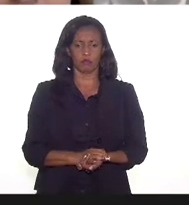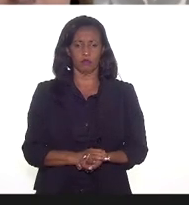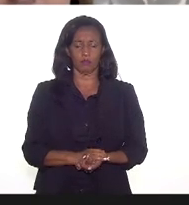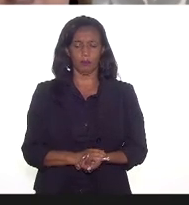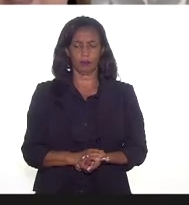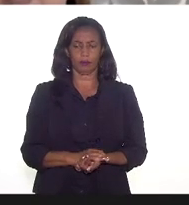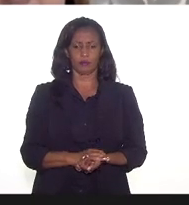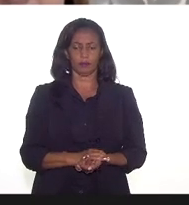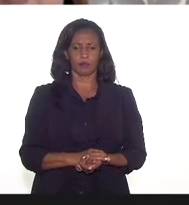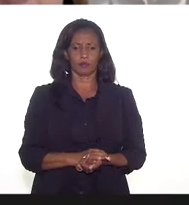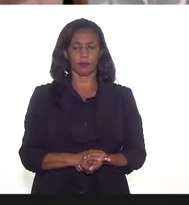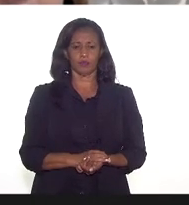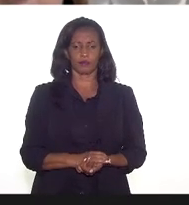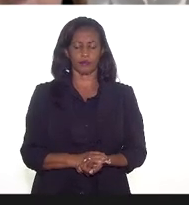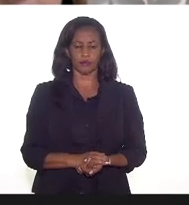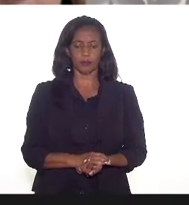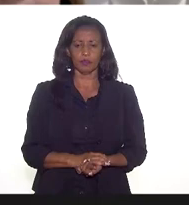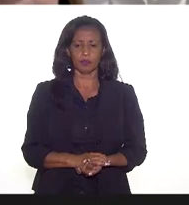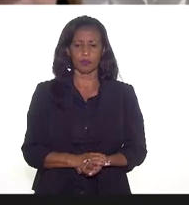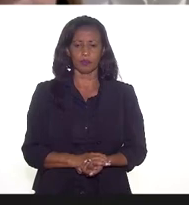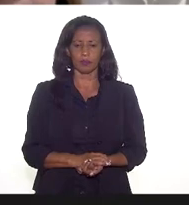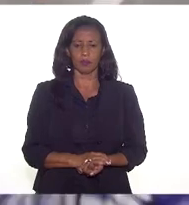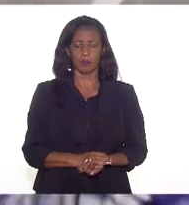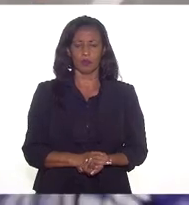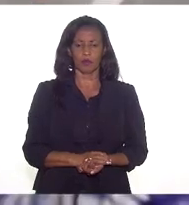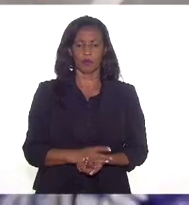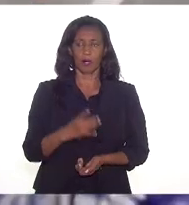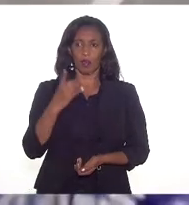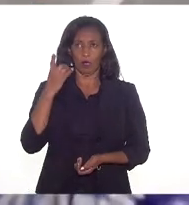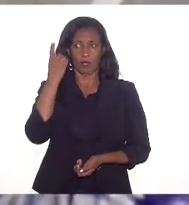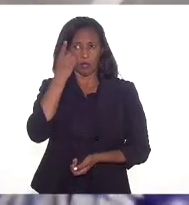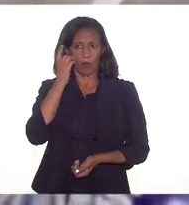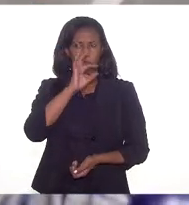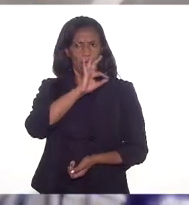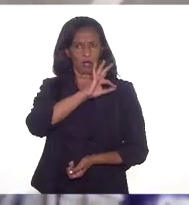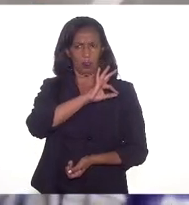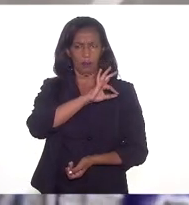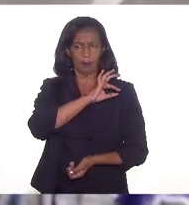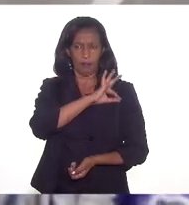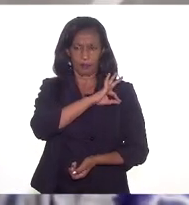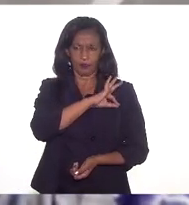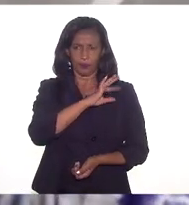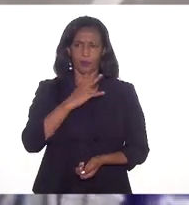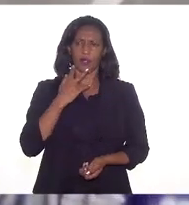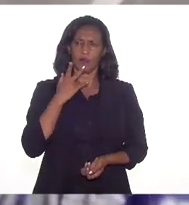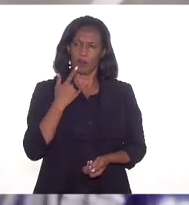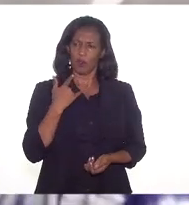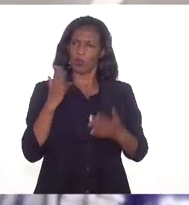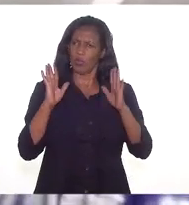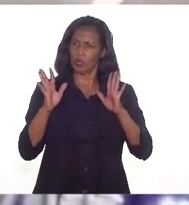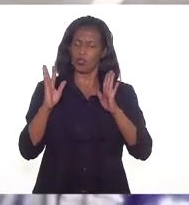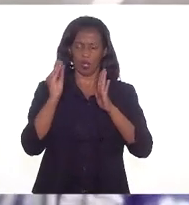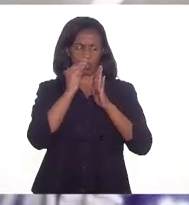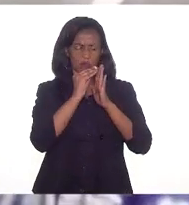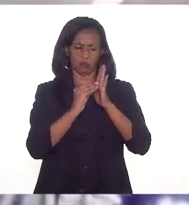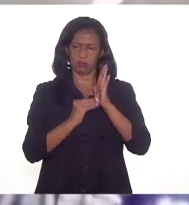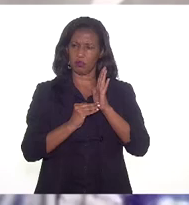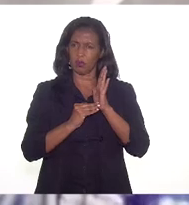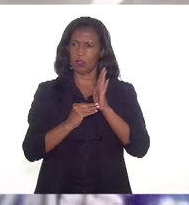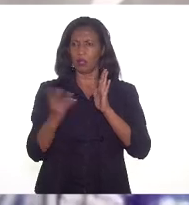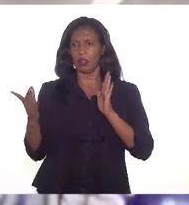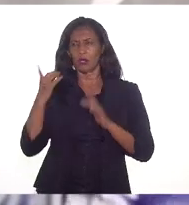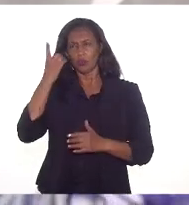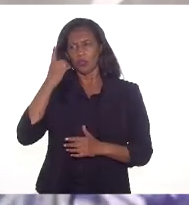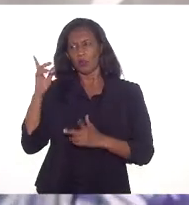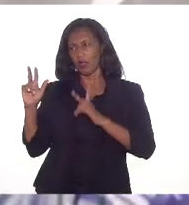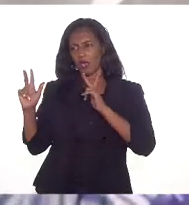Deputado Rodrigo Bacelar, eu fiz algumas ponderações na audiência pública e elas já foram citadas pelo deputado Luiz Paulo, então eu